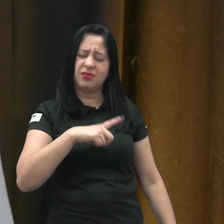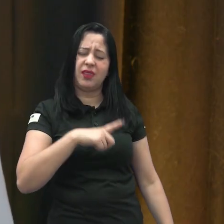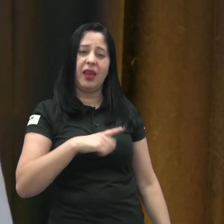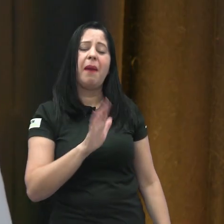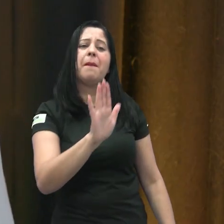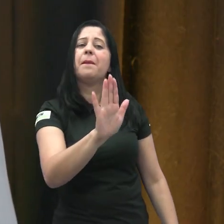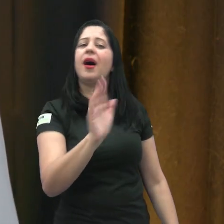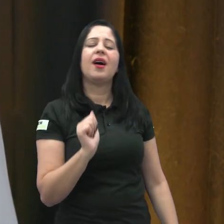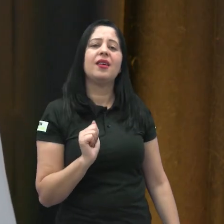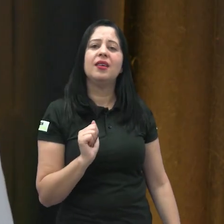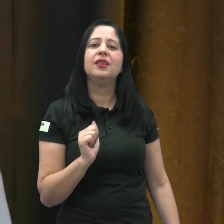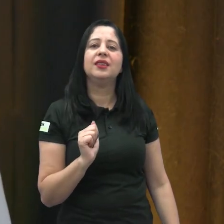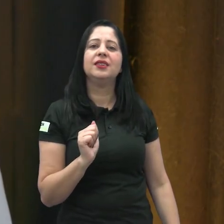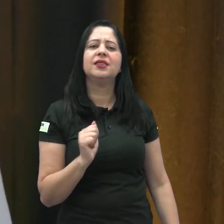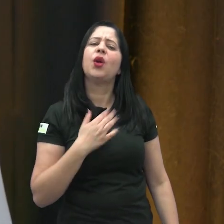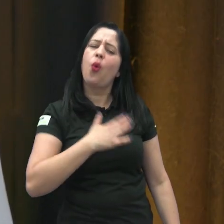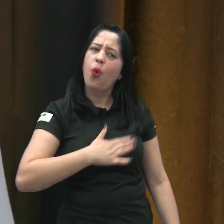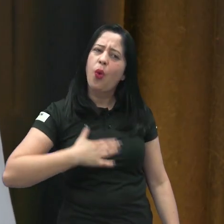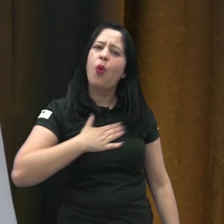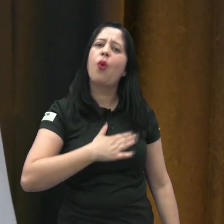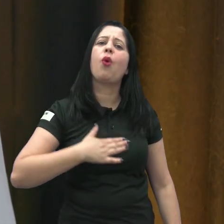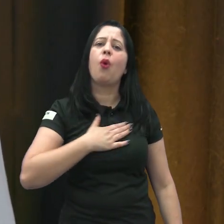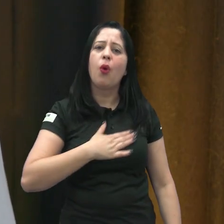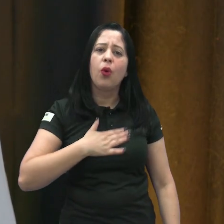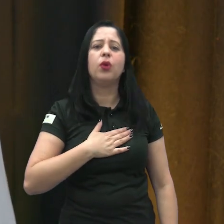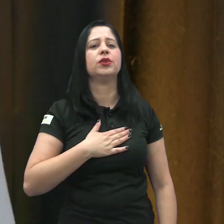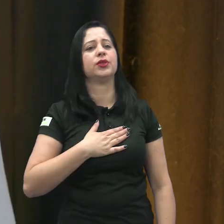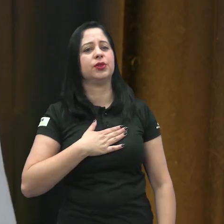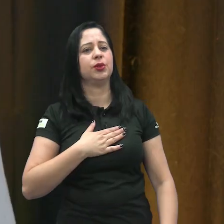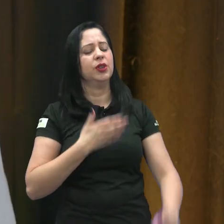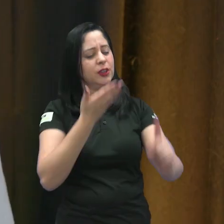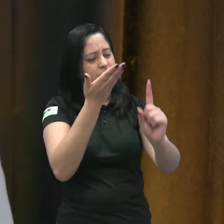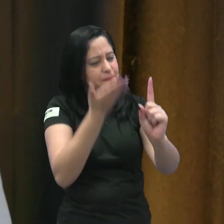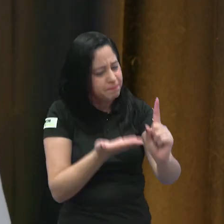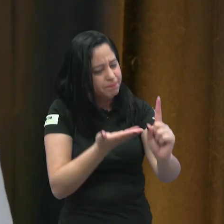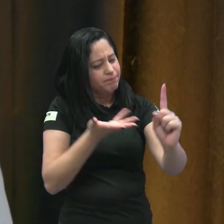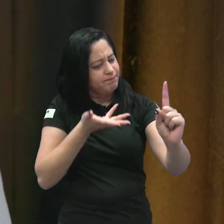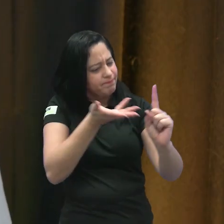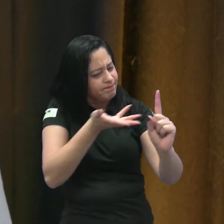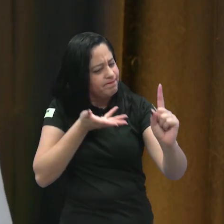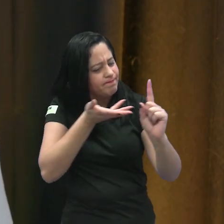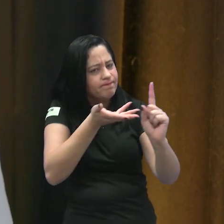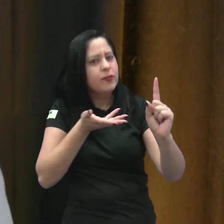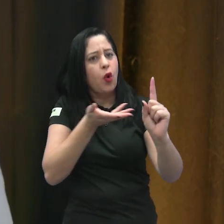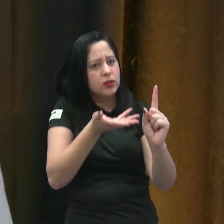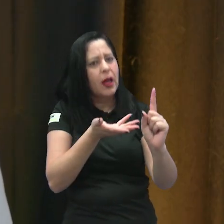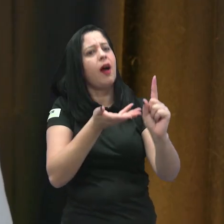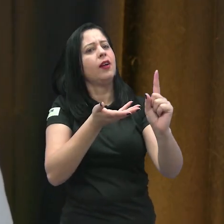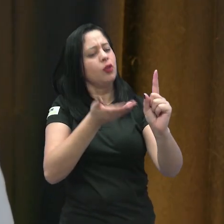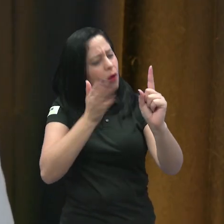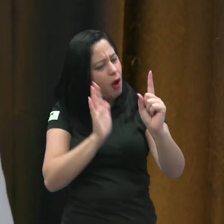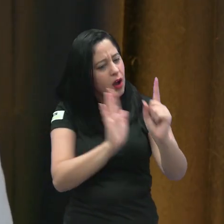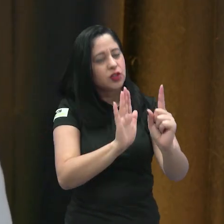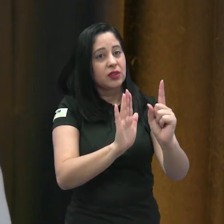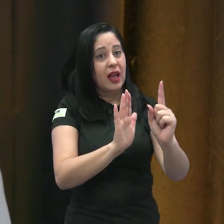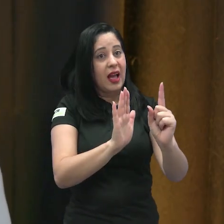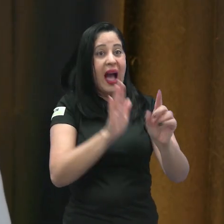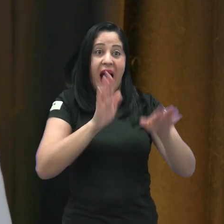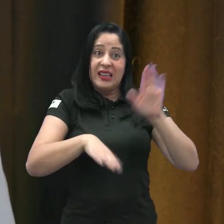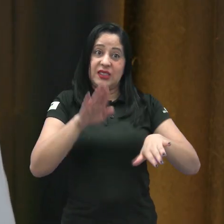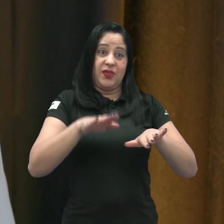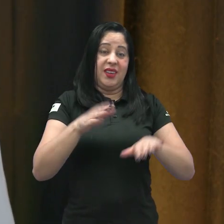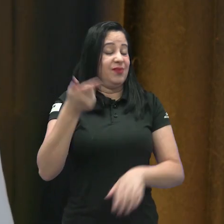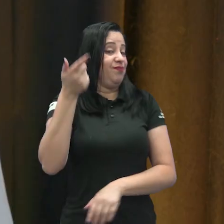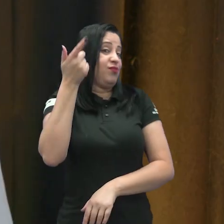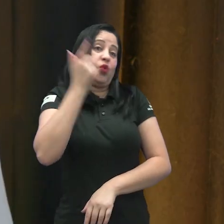que são desafios, mas ao mesmo tempo eu gosto dessa relação com as pessoas, tá? Às vezes a gente